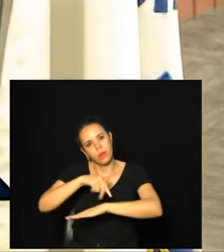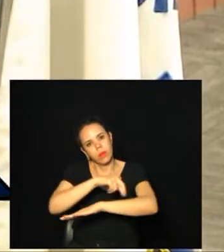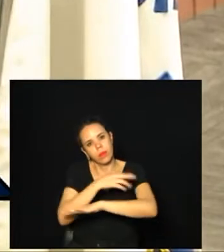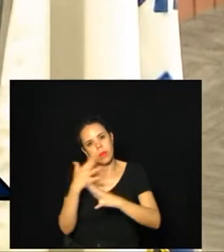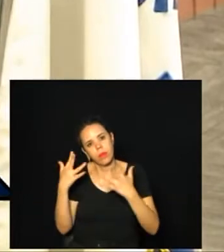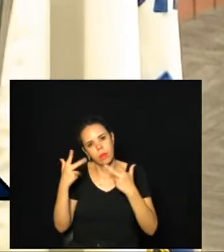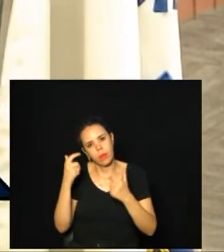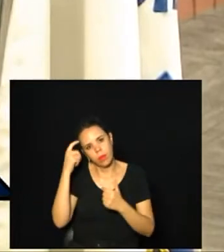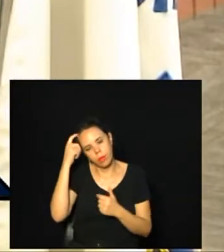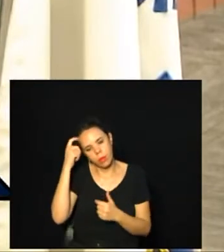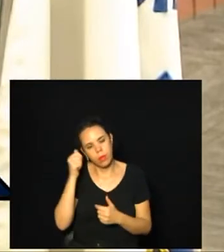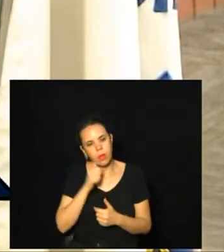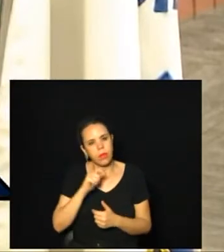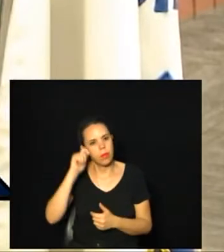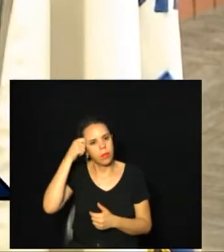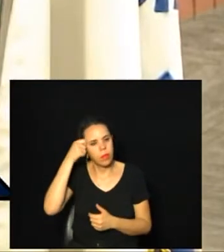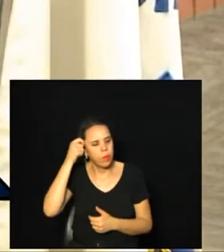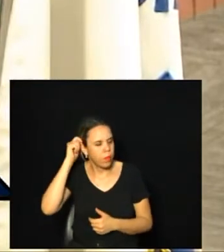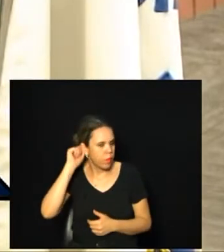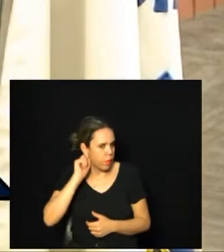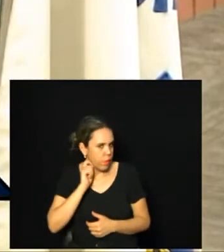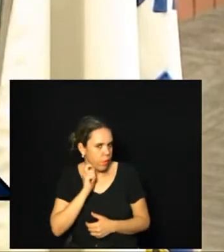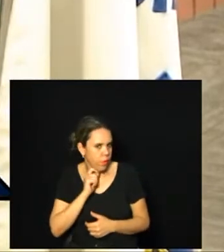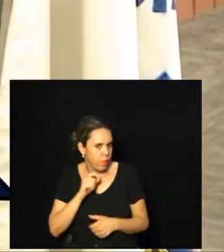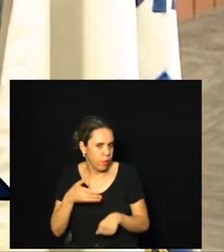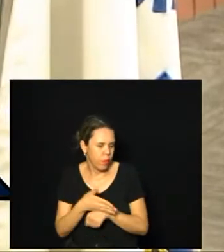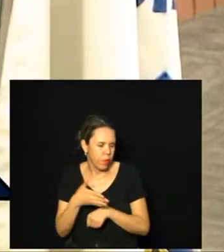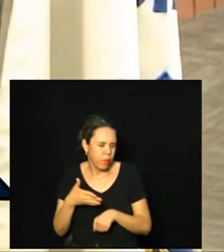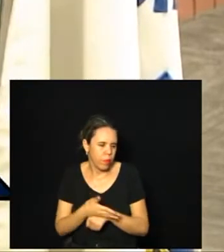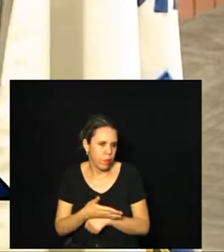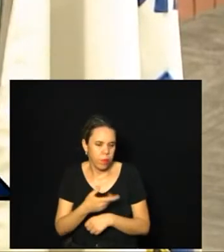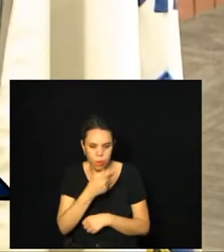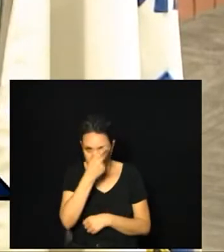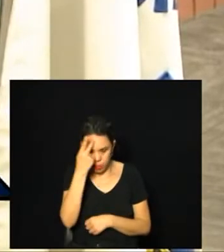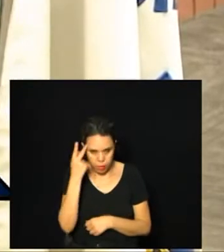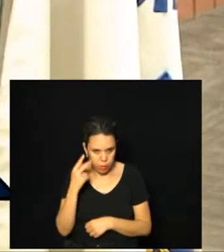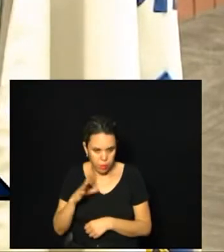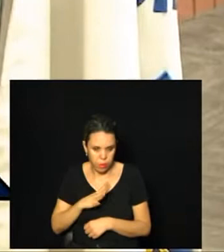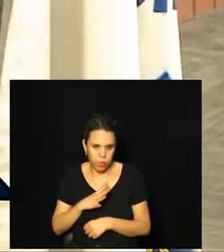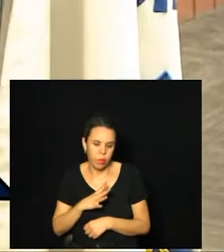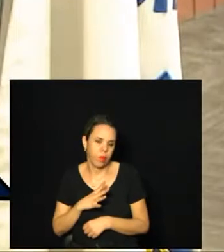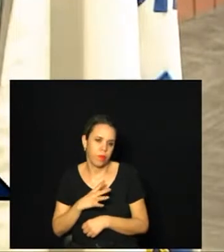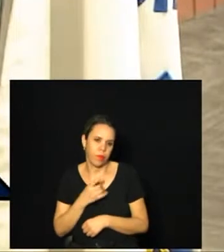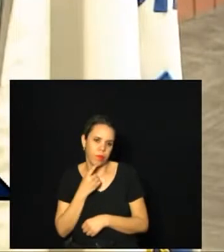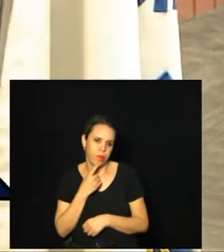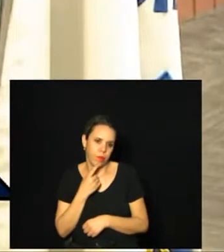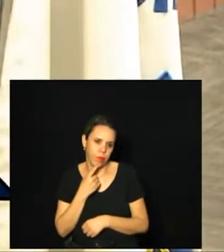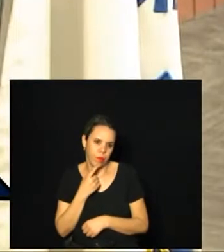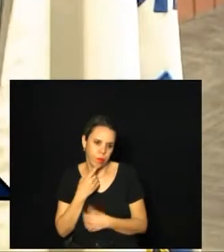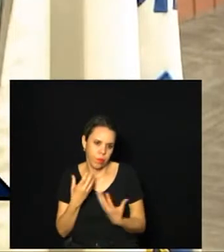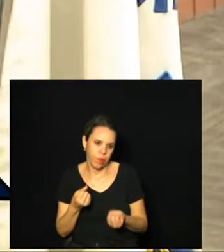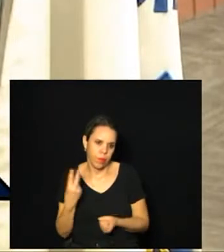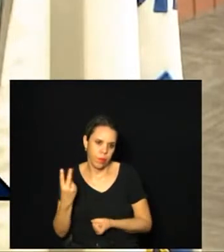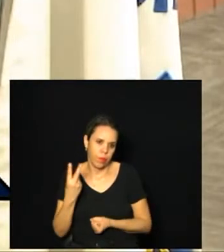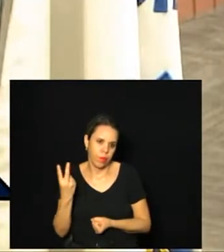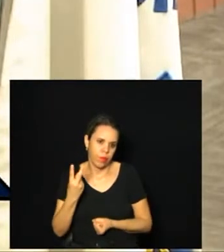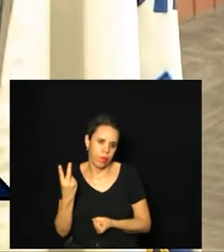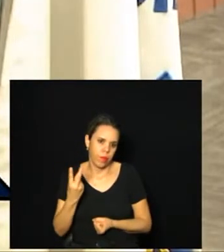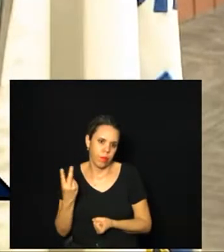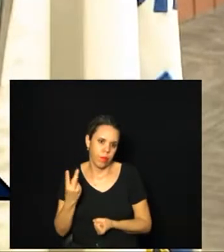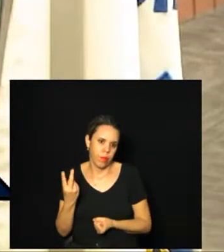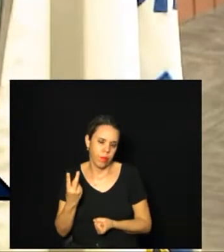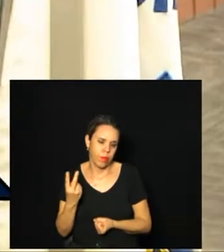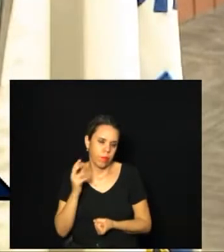maravilhoso de mulheres negras, onde participam muitas e muitas pessoas da cidade de Campinas e vamos valorizar